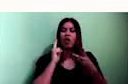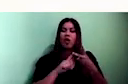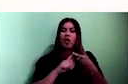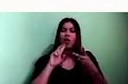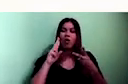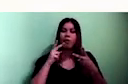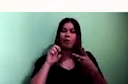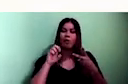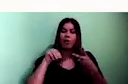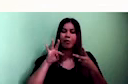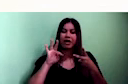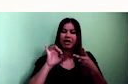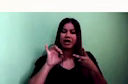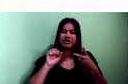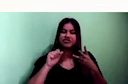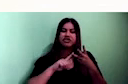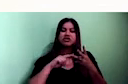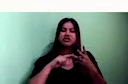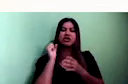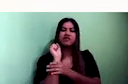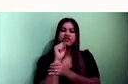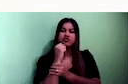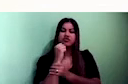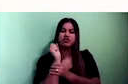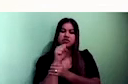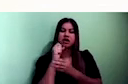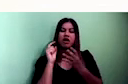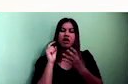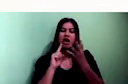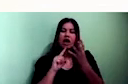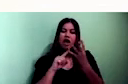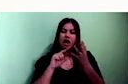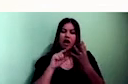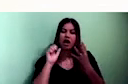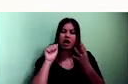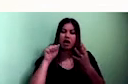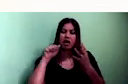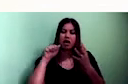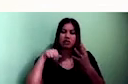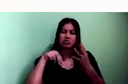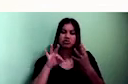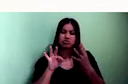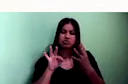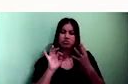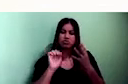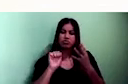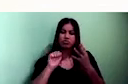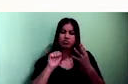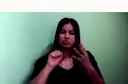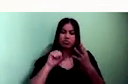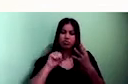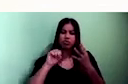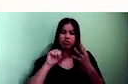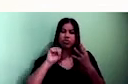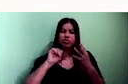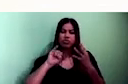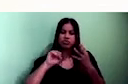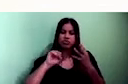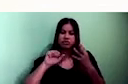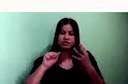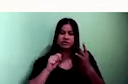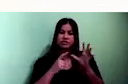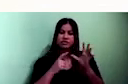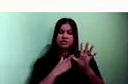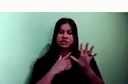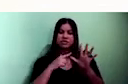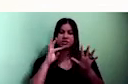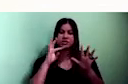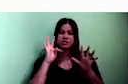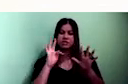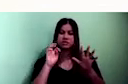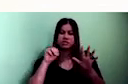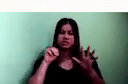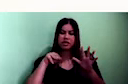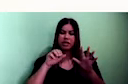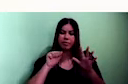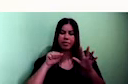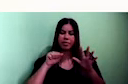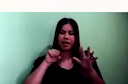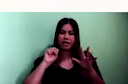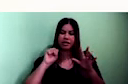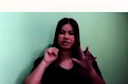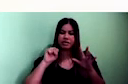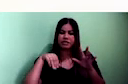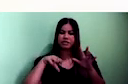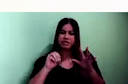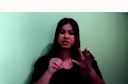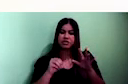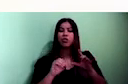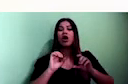E foram muitos atendimentos, isso no SUS, tá, gente? Esses atendimentos existem no SUS. Aí foram incluídas mais 14 práticas, tá? Então,